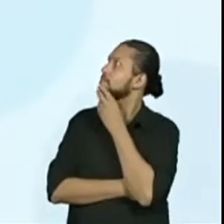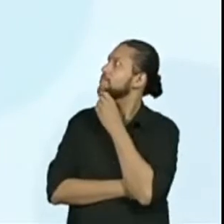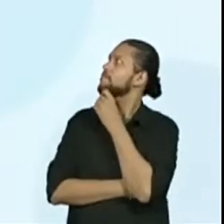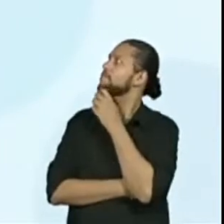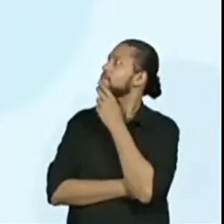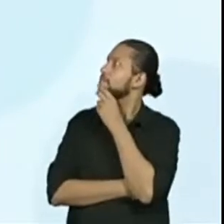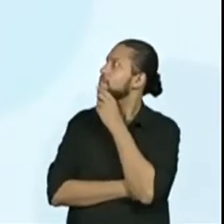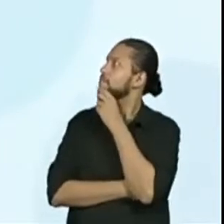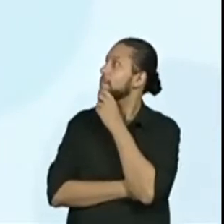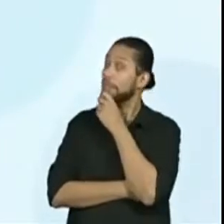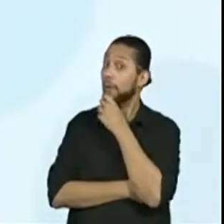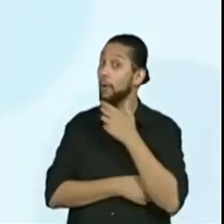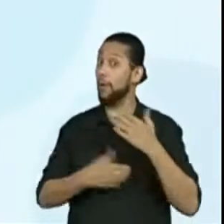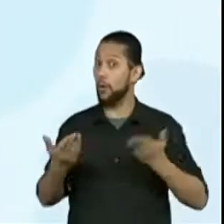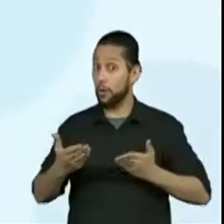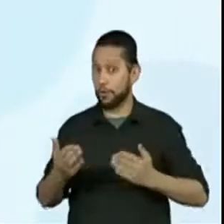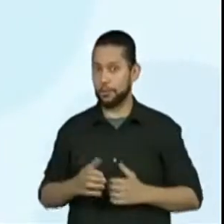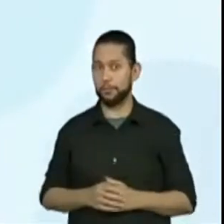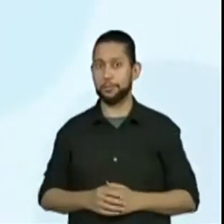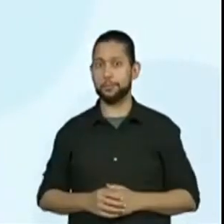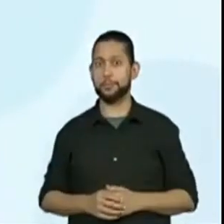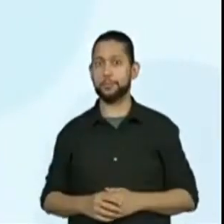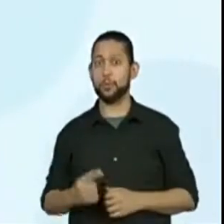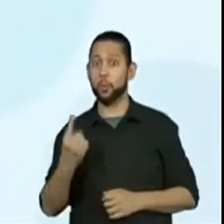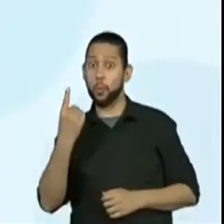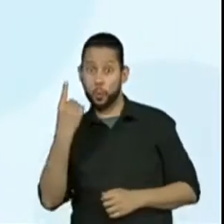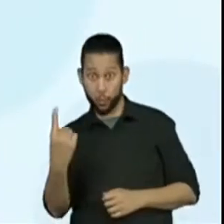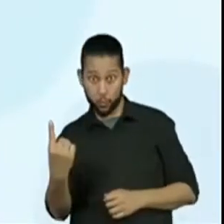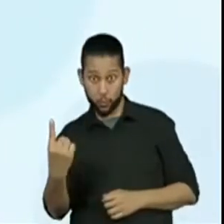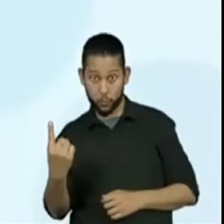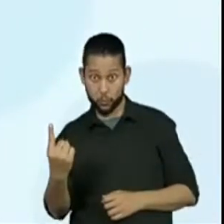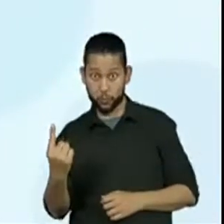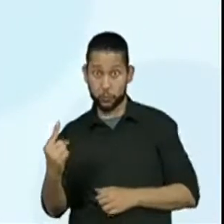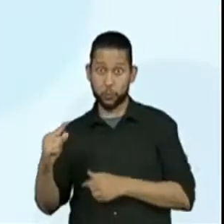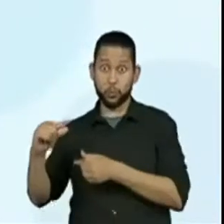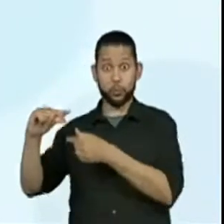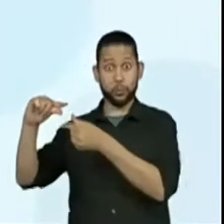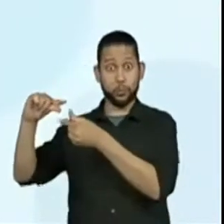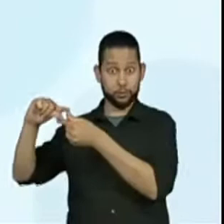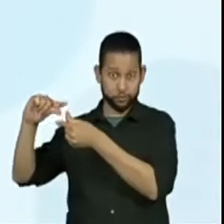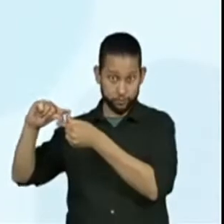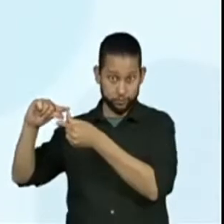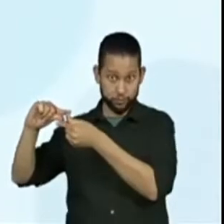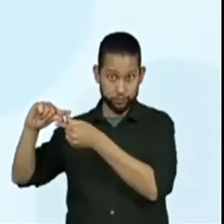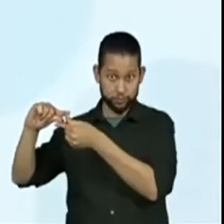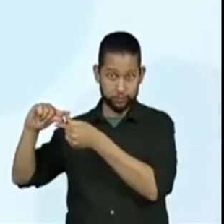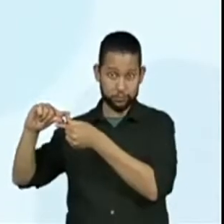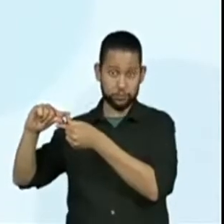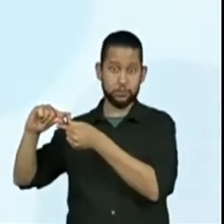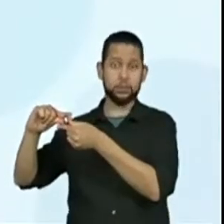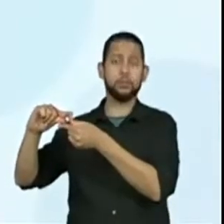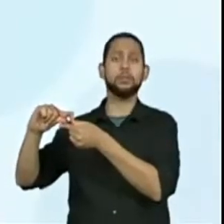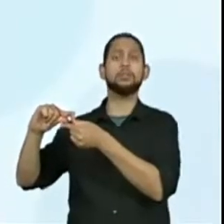Nós vamos representar um quadradinho da malha quadriculada